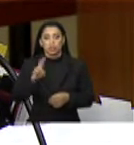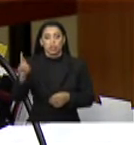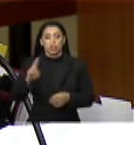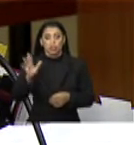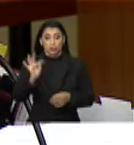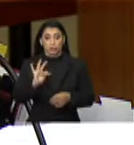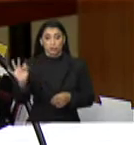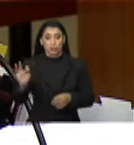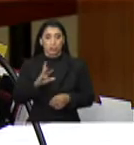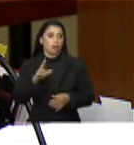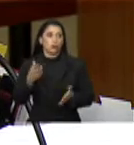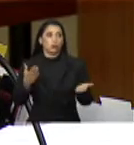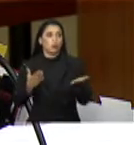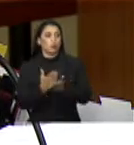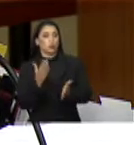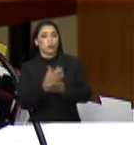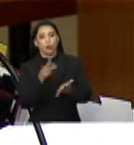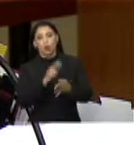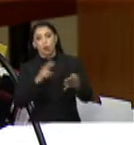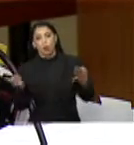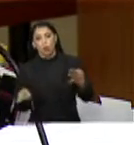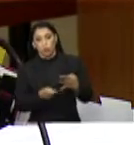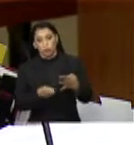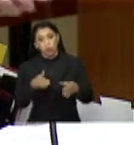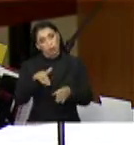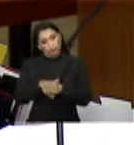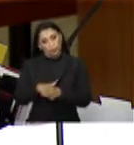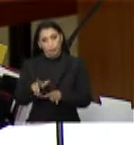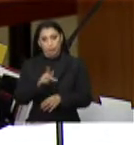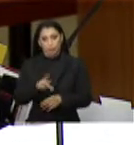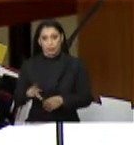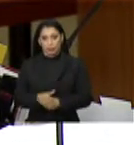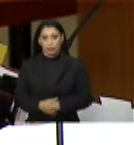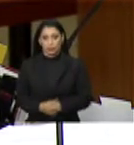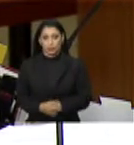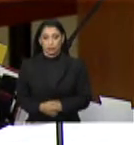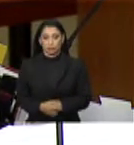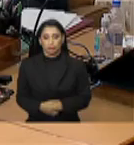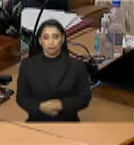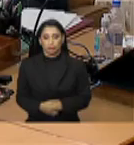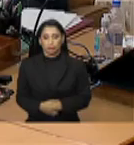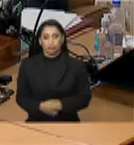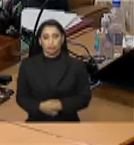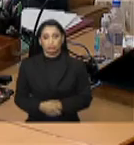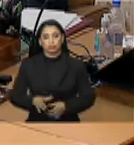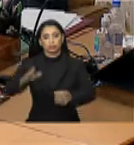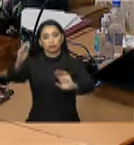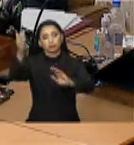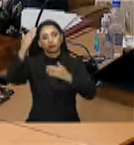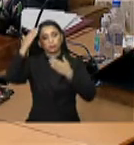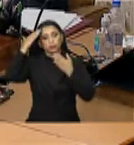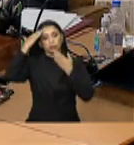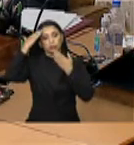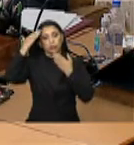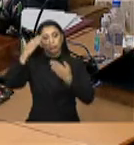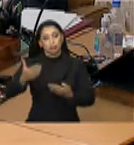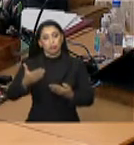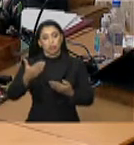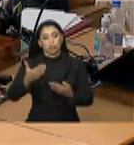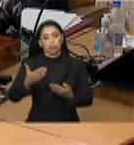ou seja negando provimento ao recurso extraordinário é o voto presidente muito obrigada Ministro